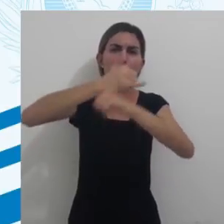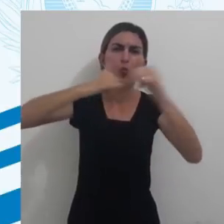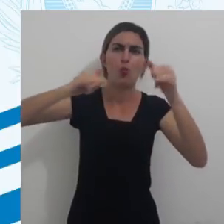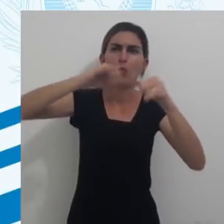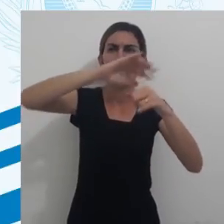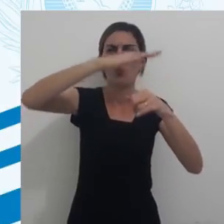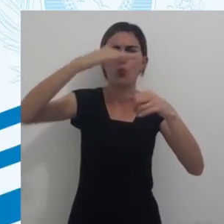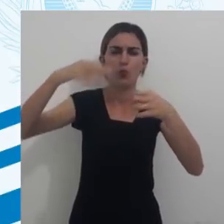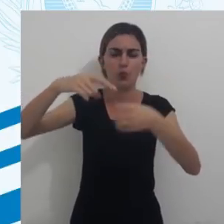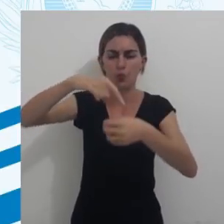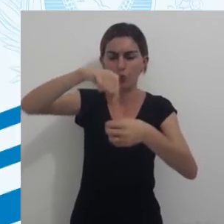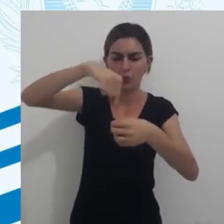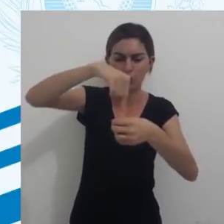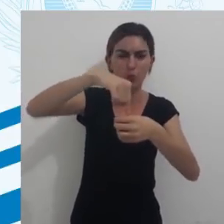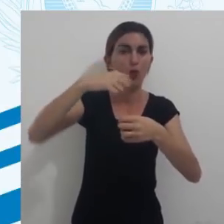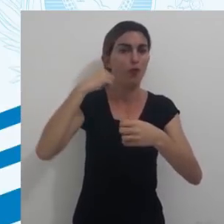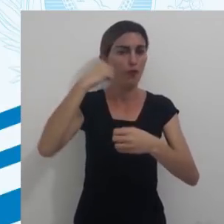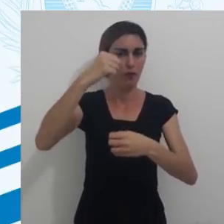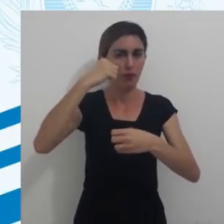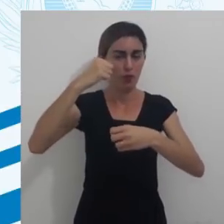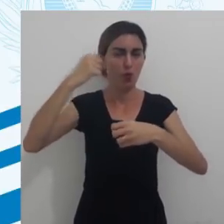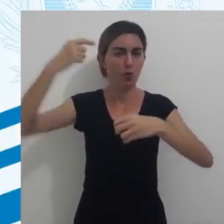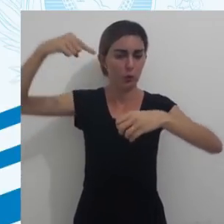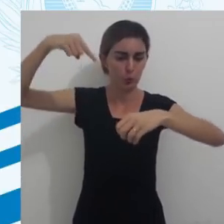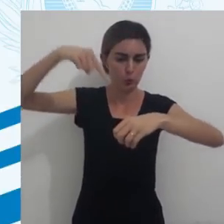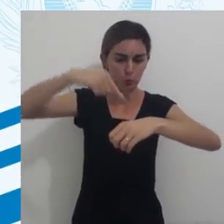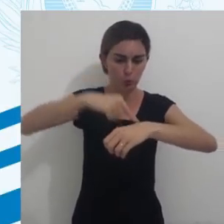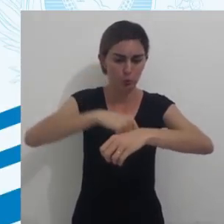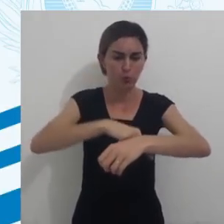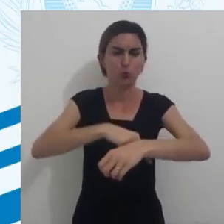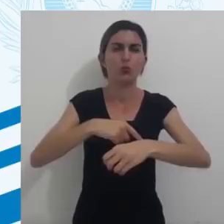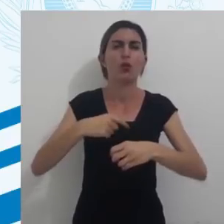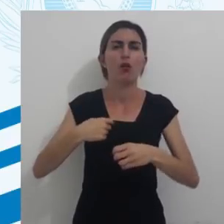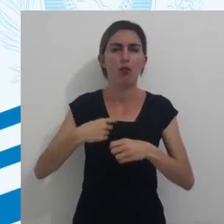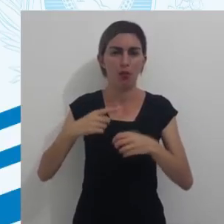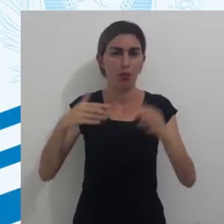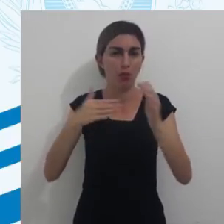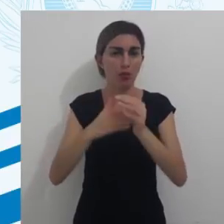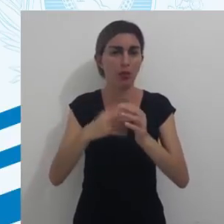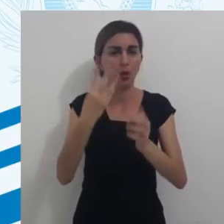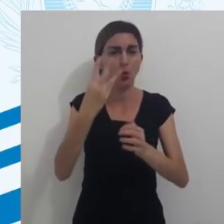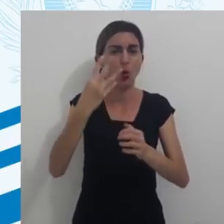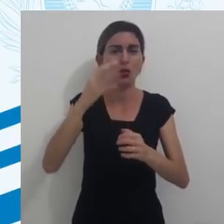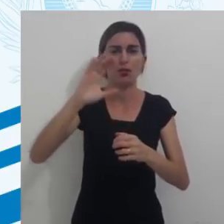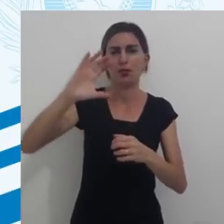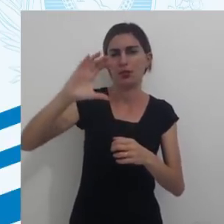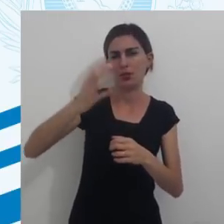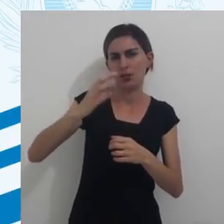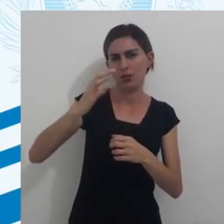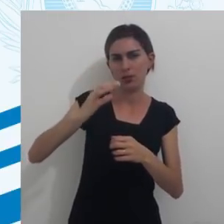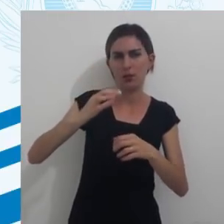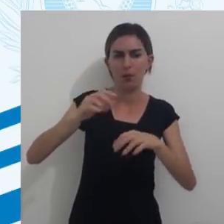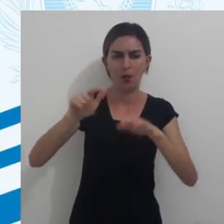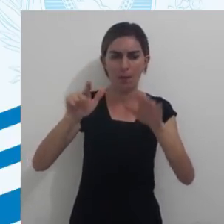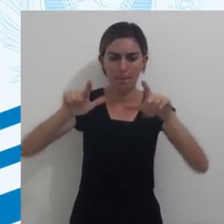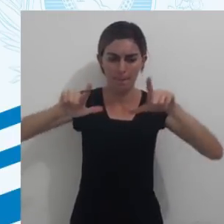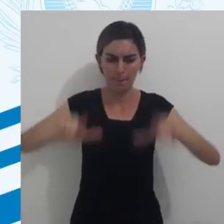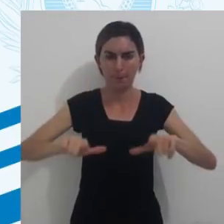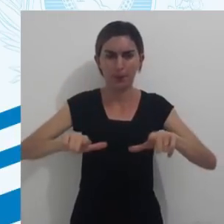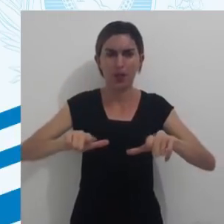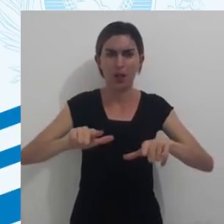providas do núcleo com alto poder de penetração, percorrendo até mesmo 4 centímetros em uma placa de